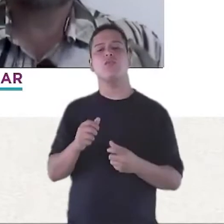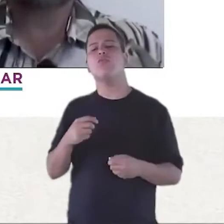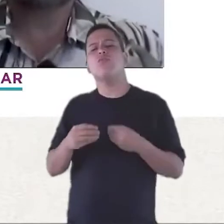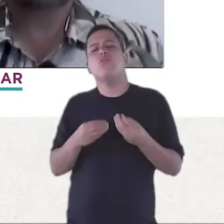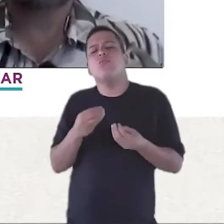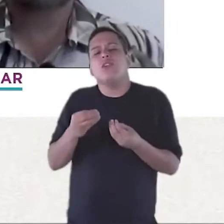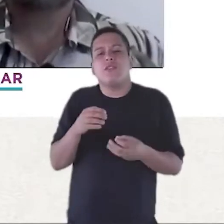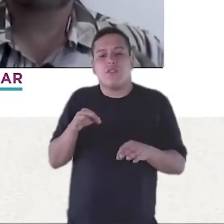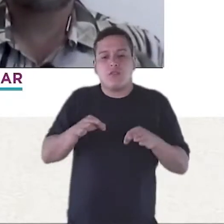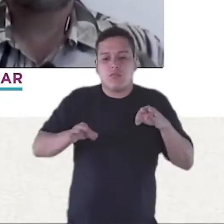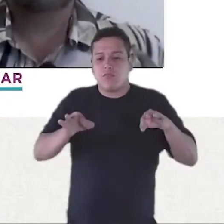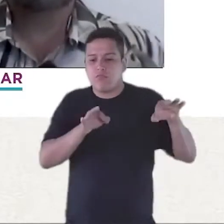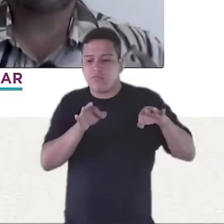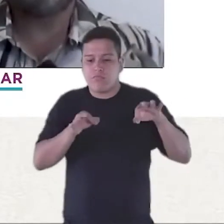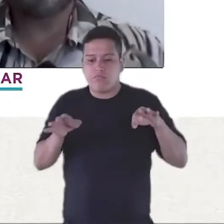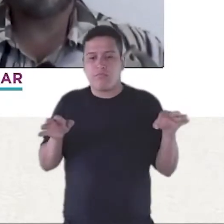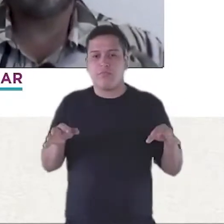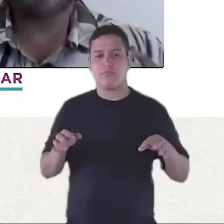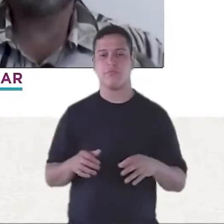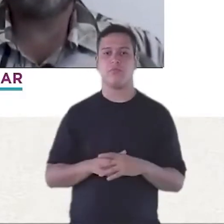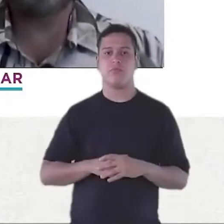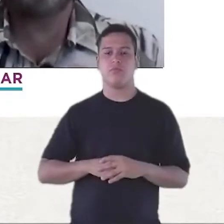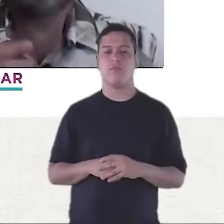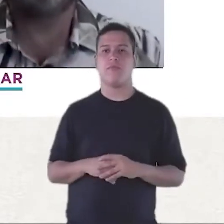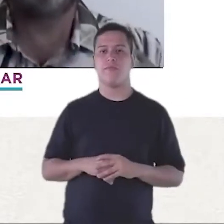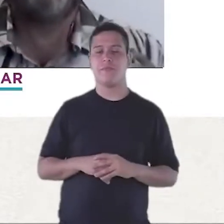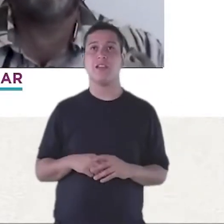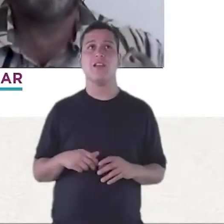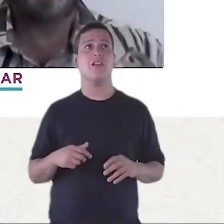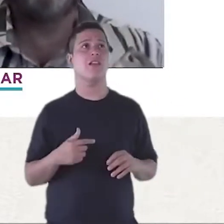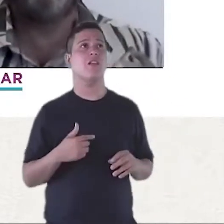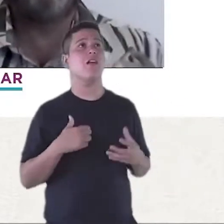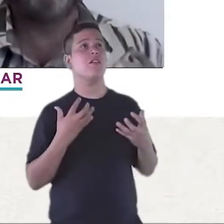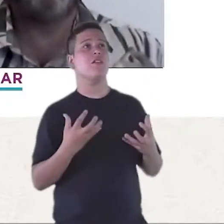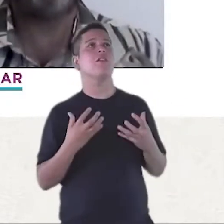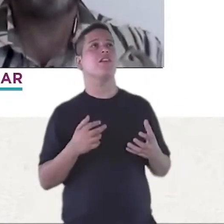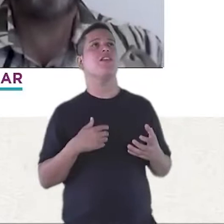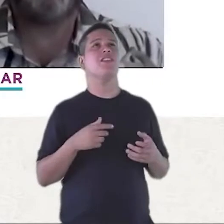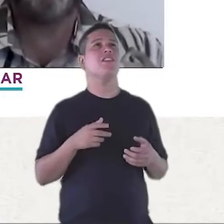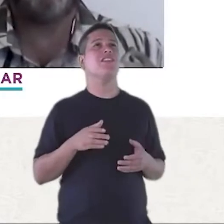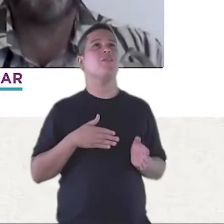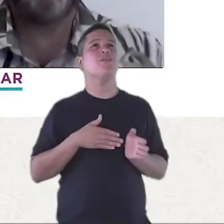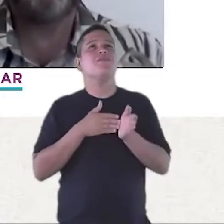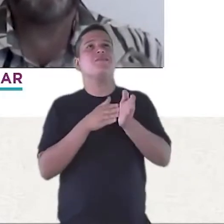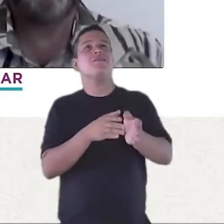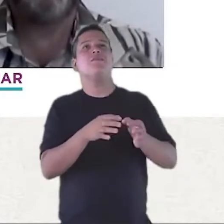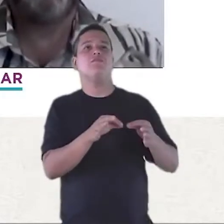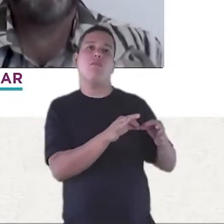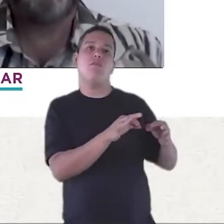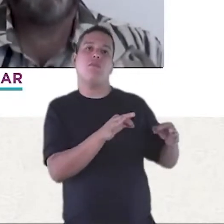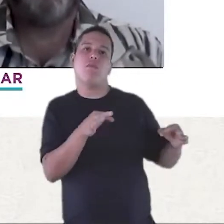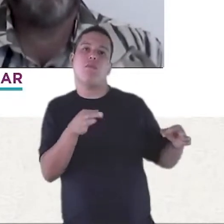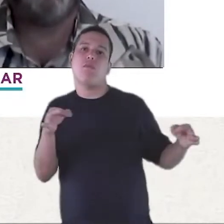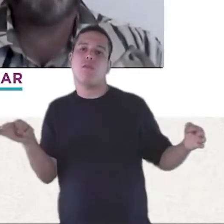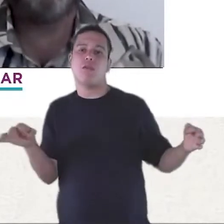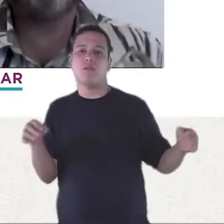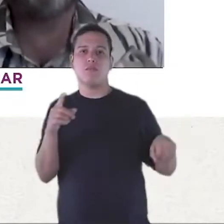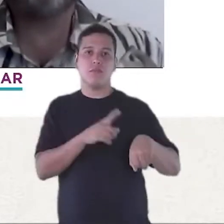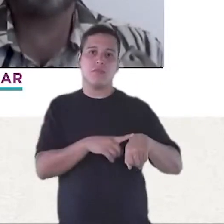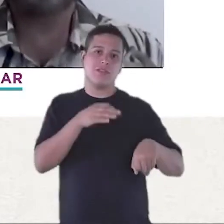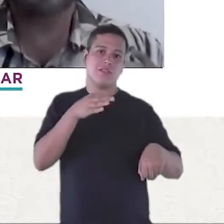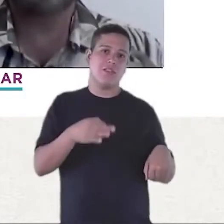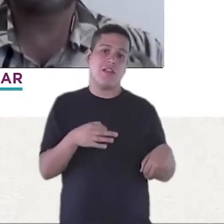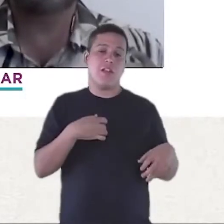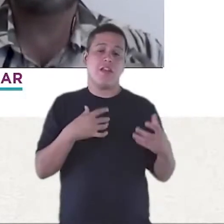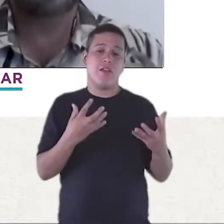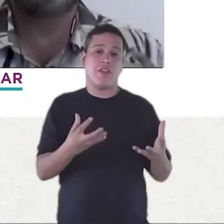Fala do atual. Eu queria que fosse um tempo emocional e não um tempo cronológico. Que fosse